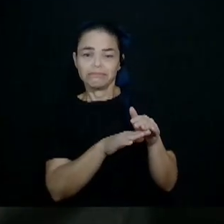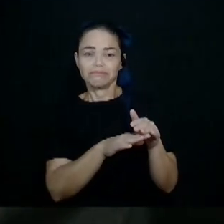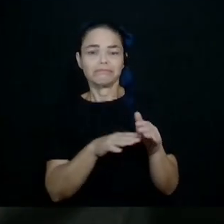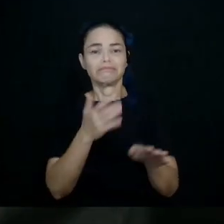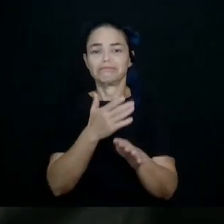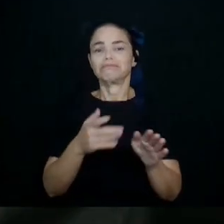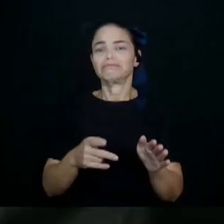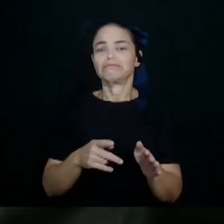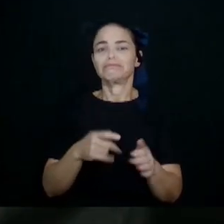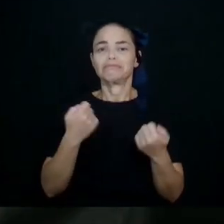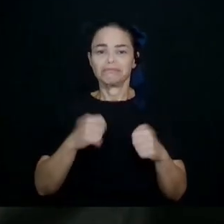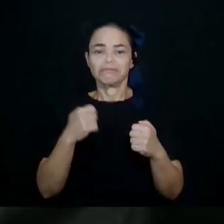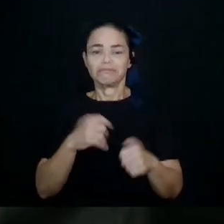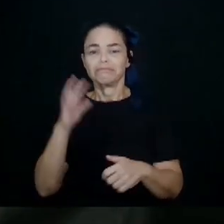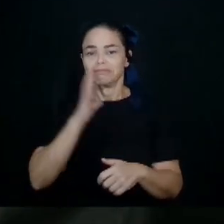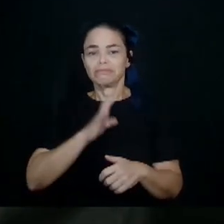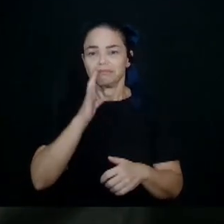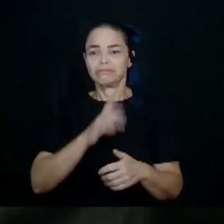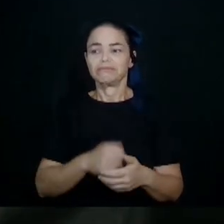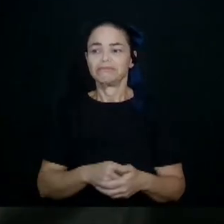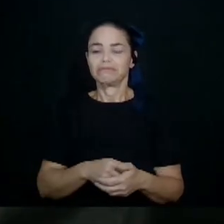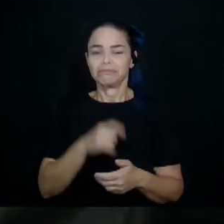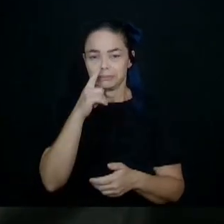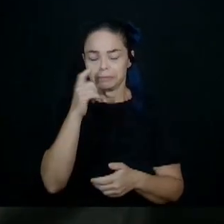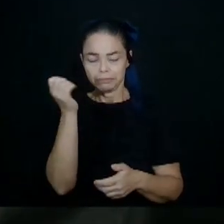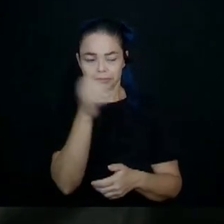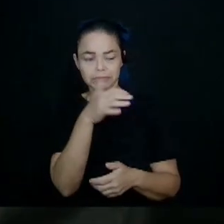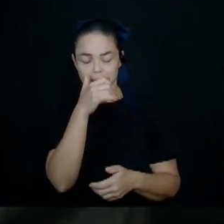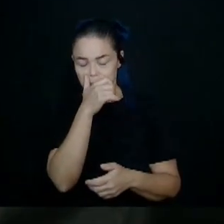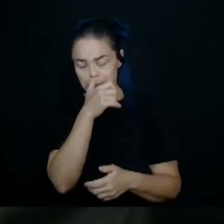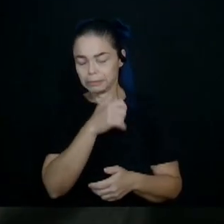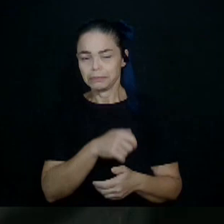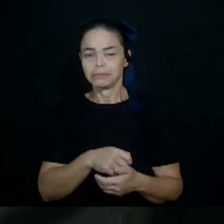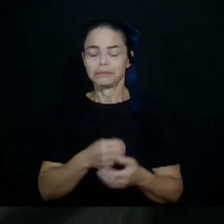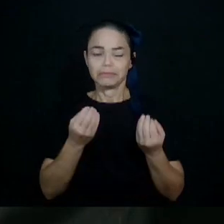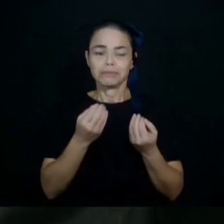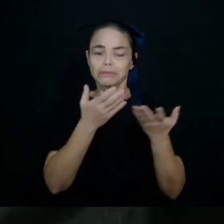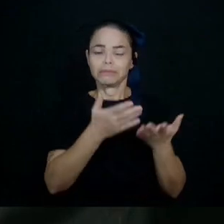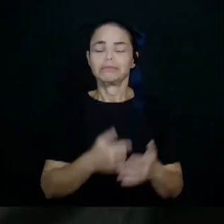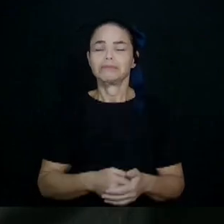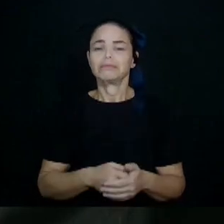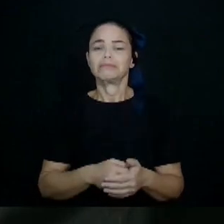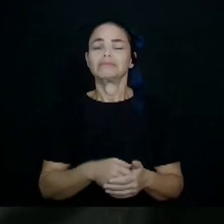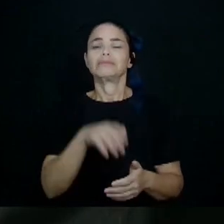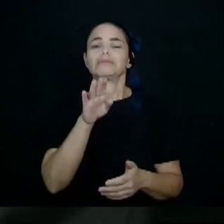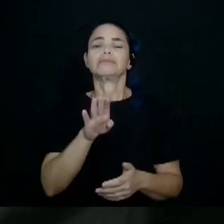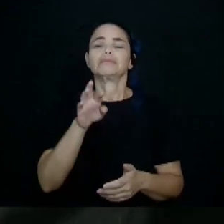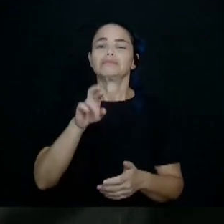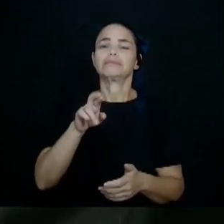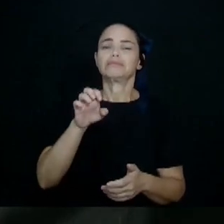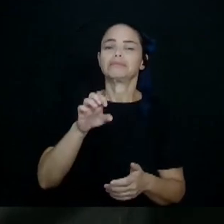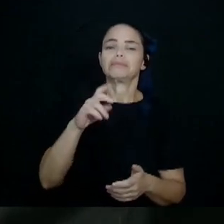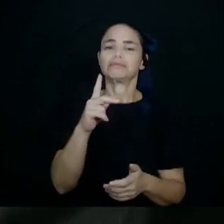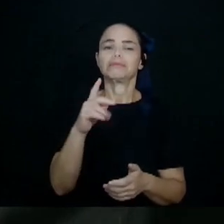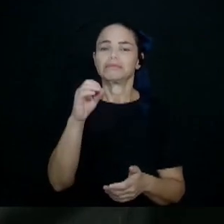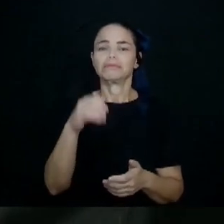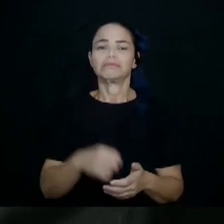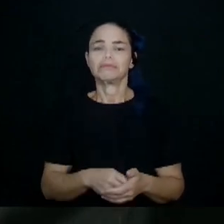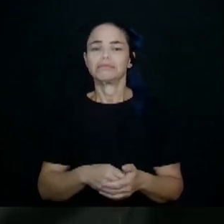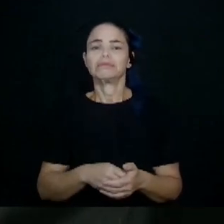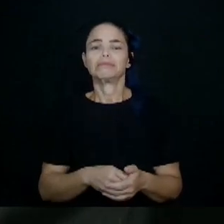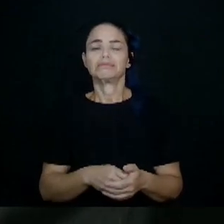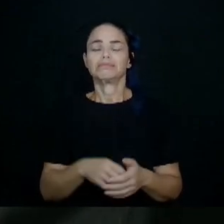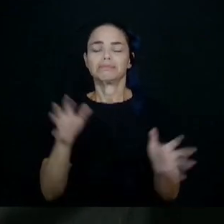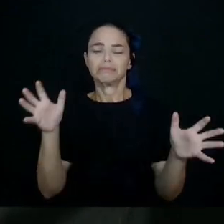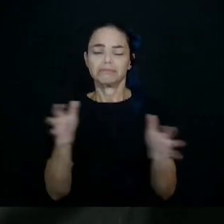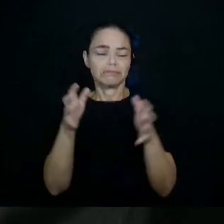que é legal a gente descartar ou então fazer uma doação. Tem tanto brechó por aí, de repente é um momento aí de juntar tudo que